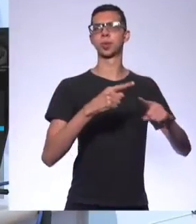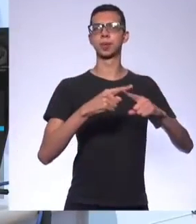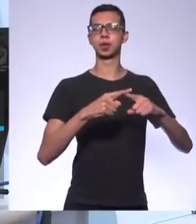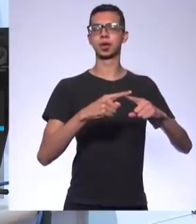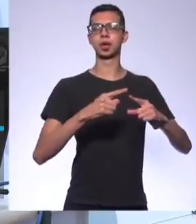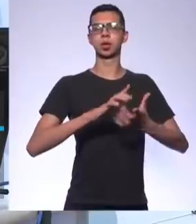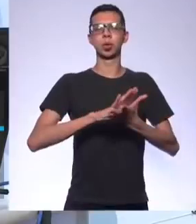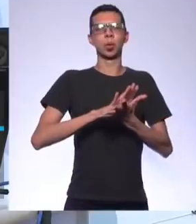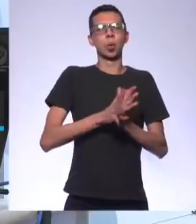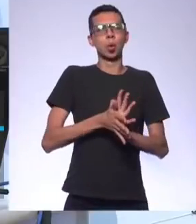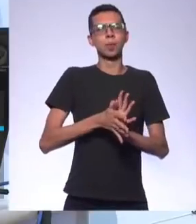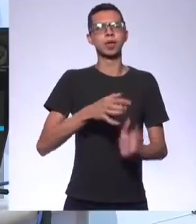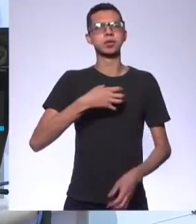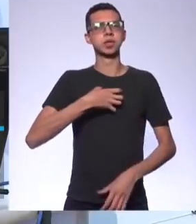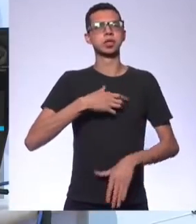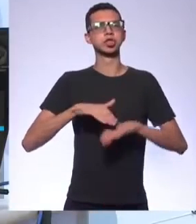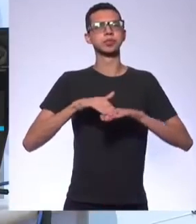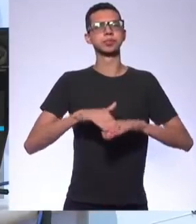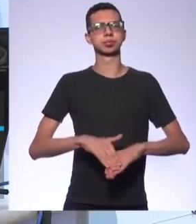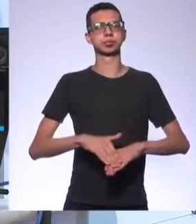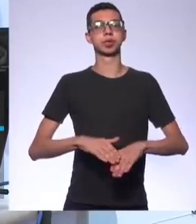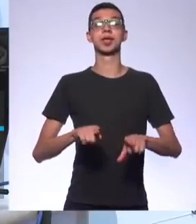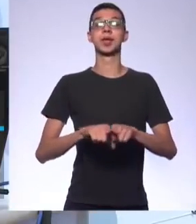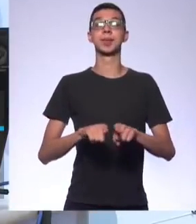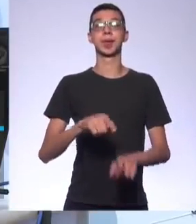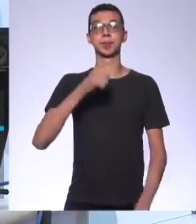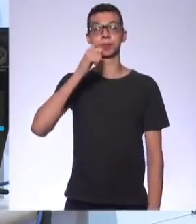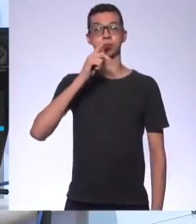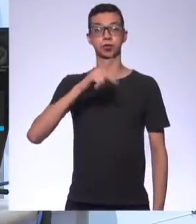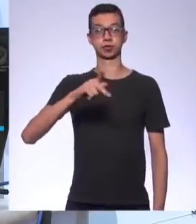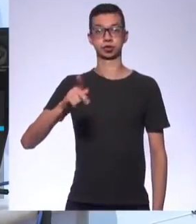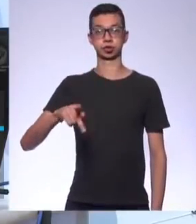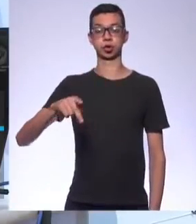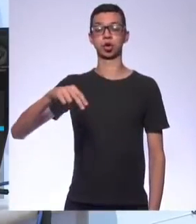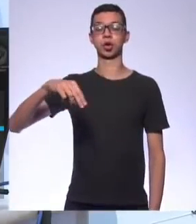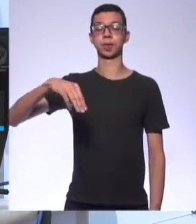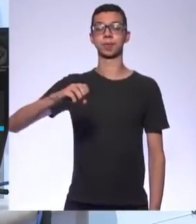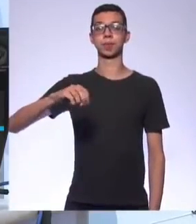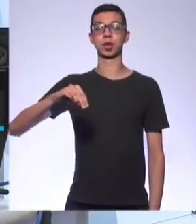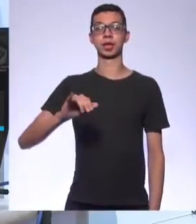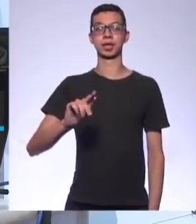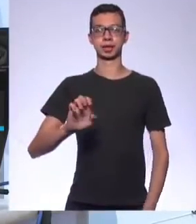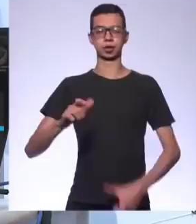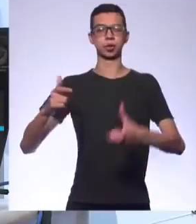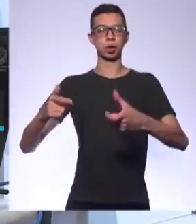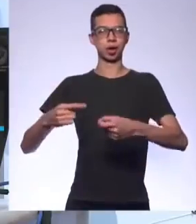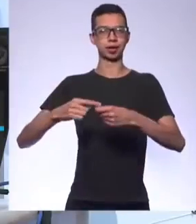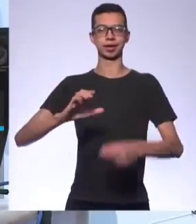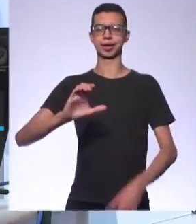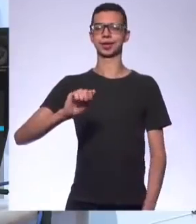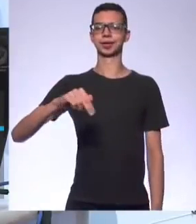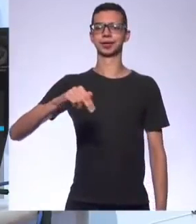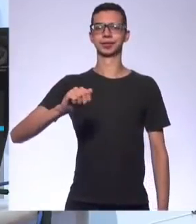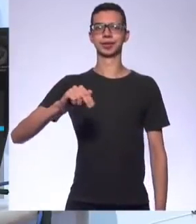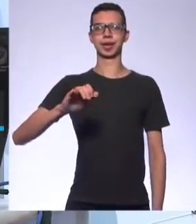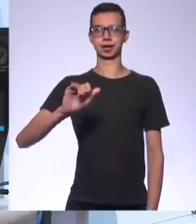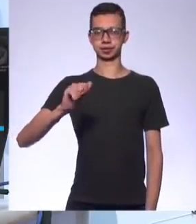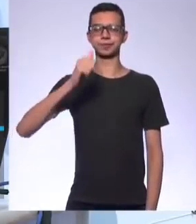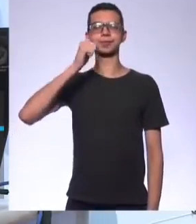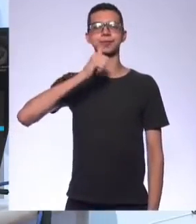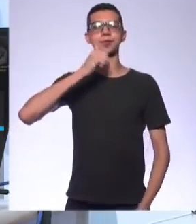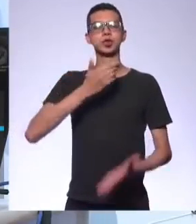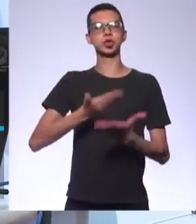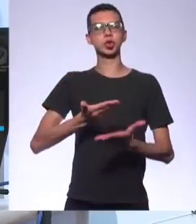A professora Monique, da escola de Norá, lá de Cananéia, traz a resposta da estudante Giovana, que disse: